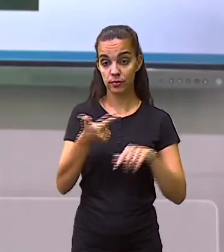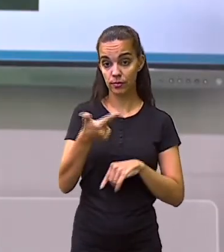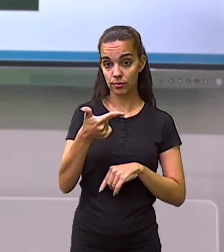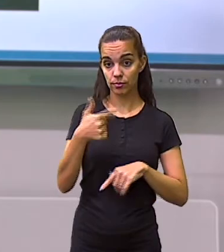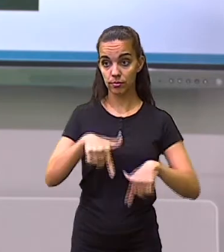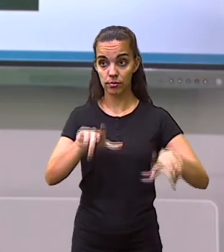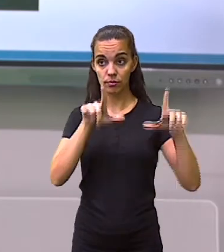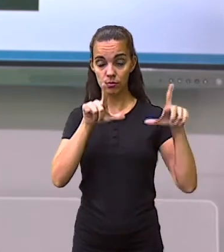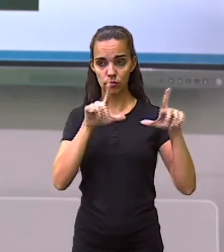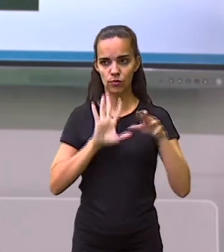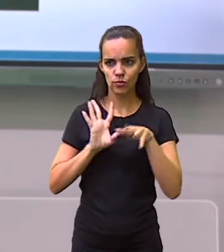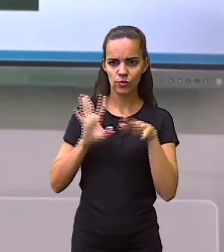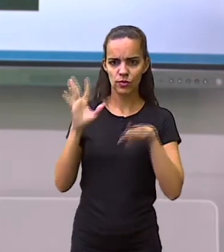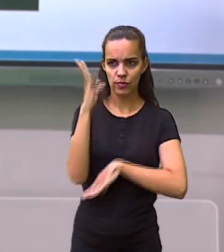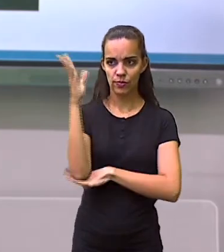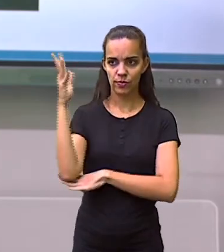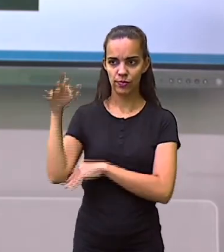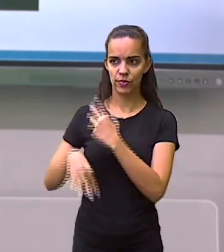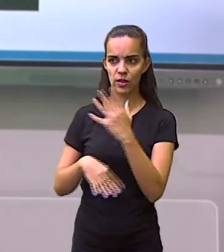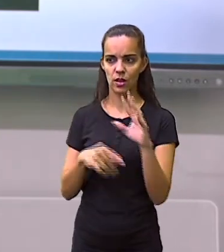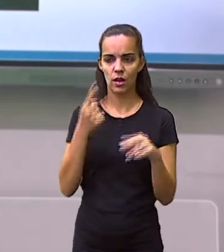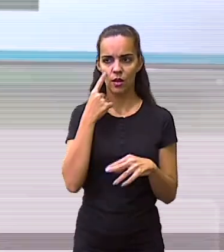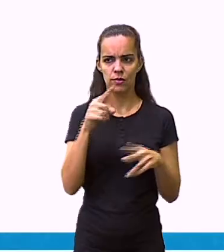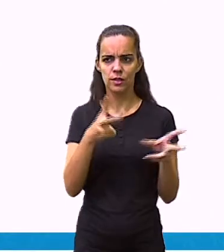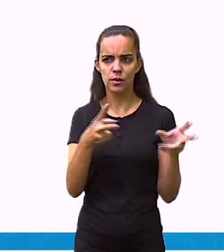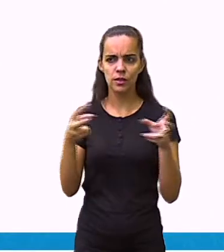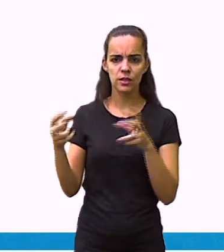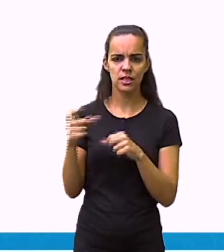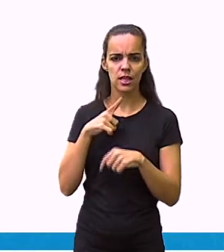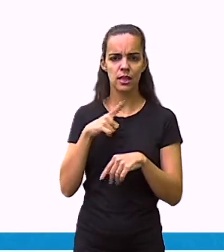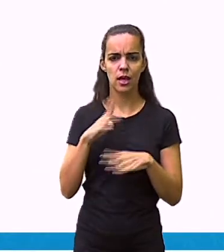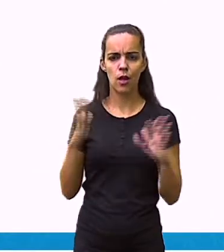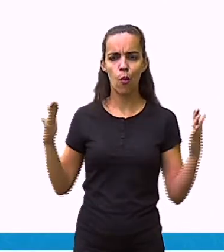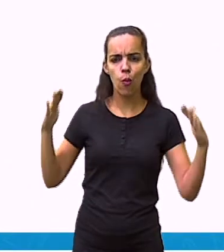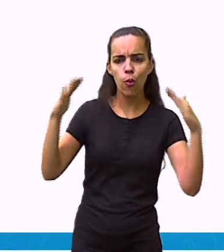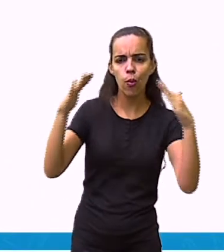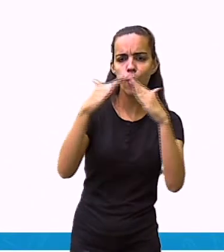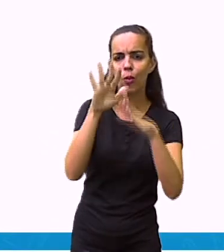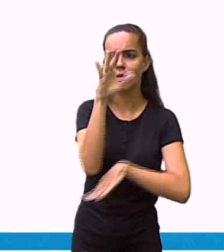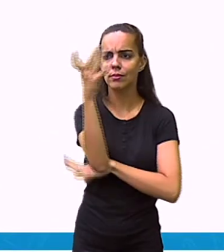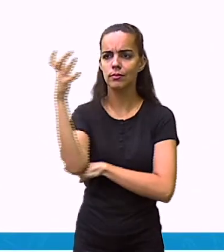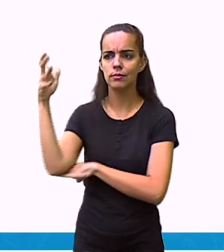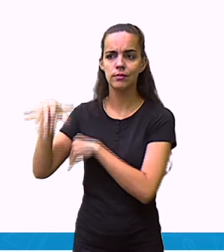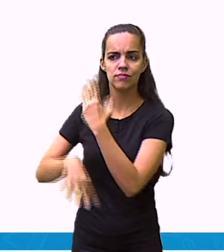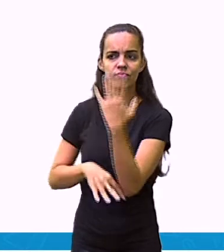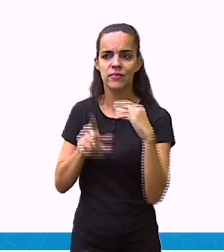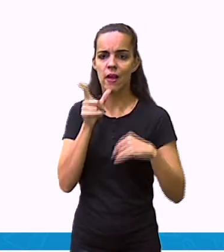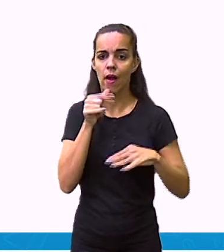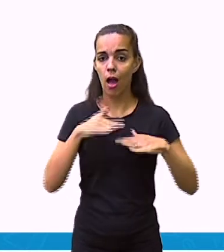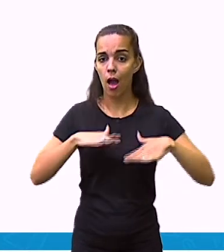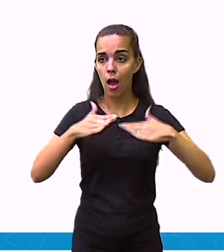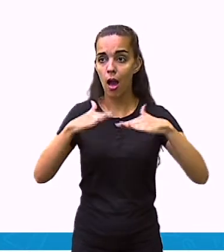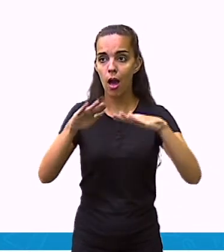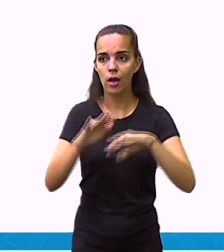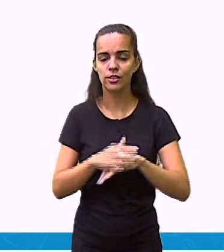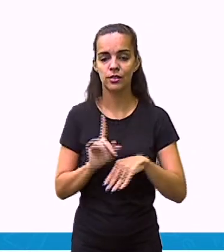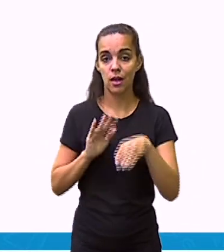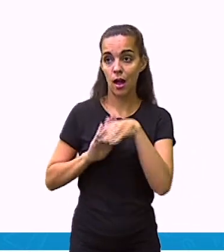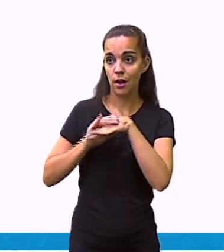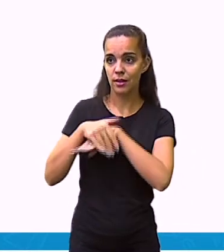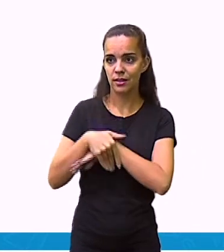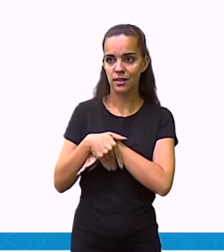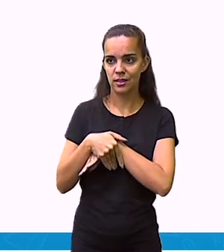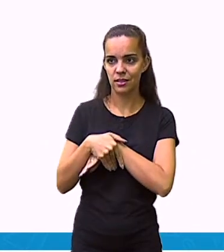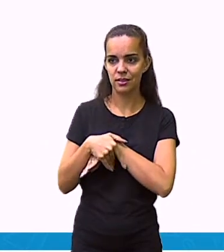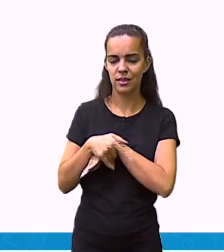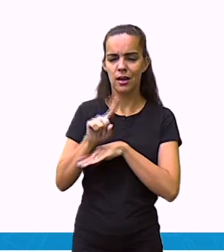ali uma paisagem natural, as florestas, as montanhas, nós vamos perceber que a noite ela